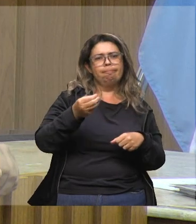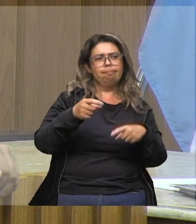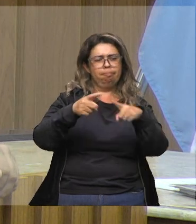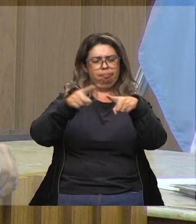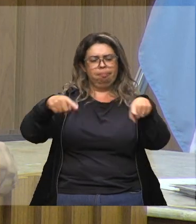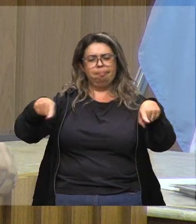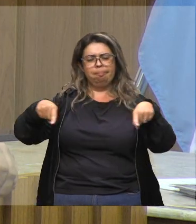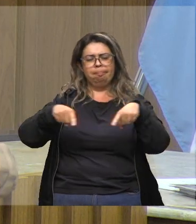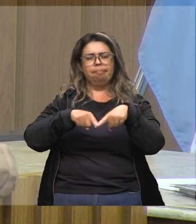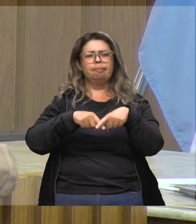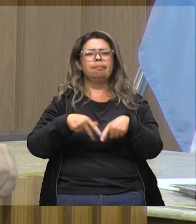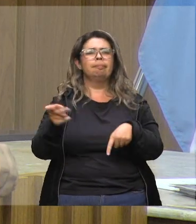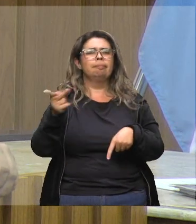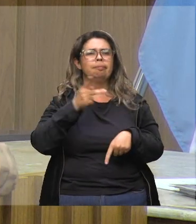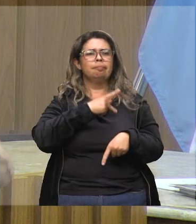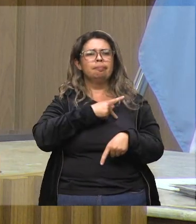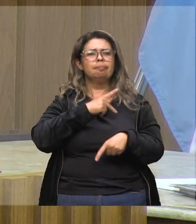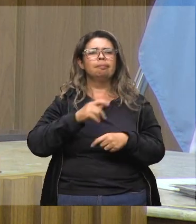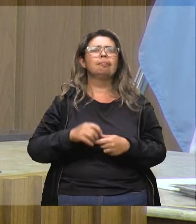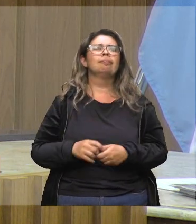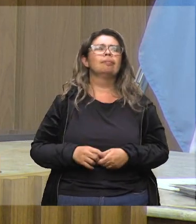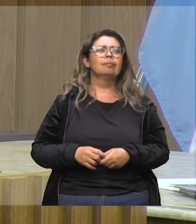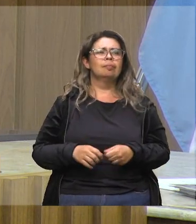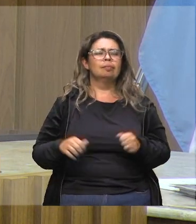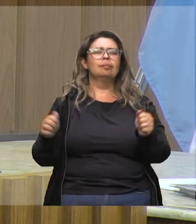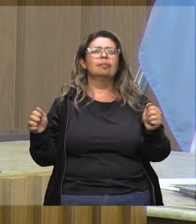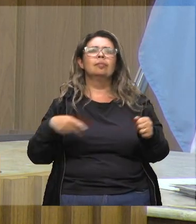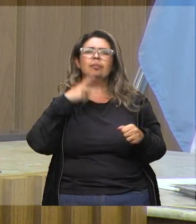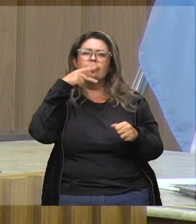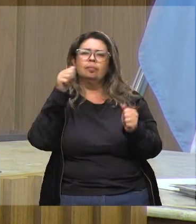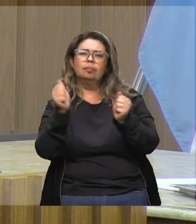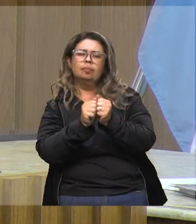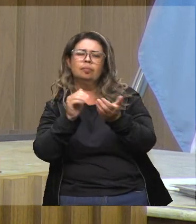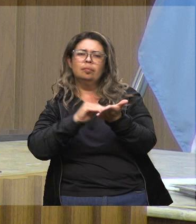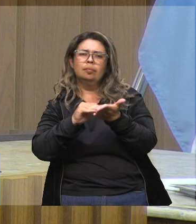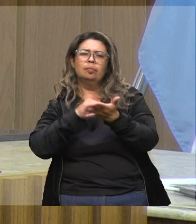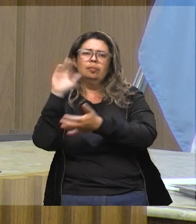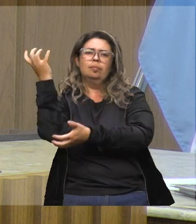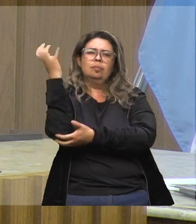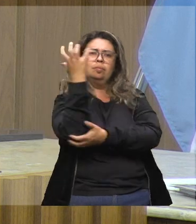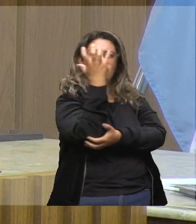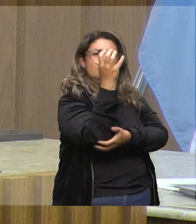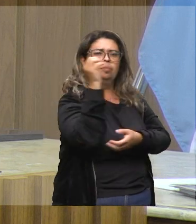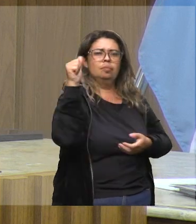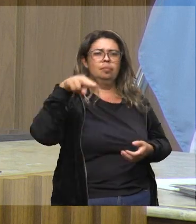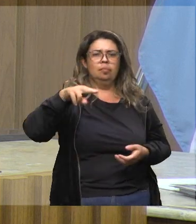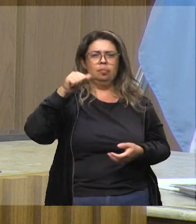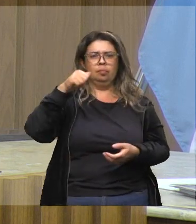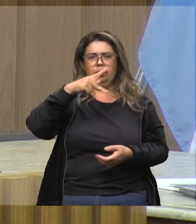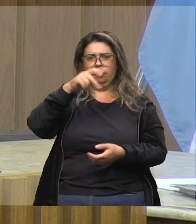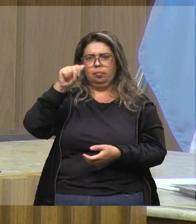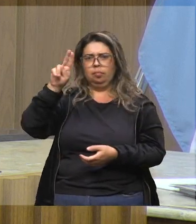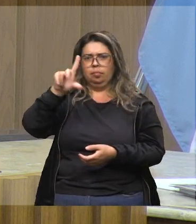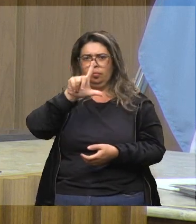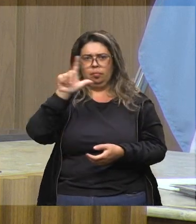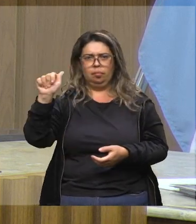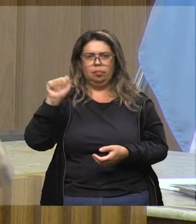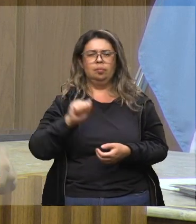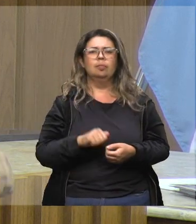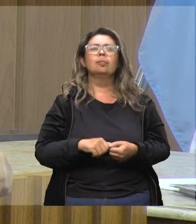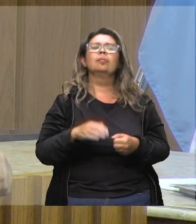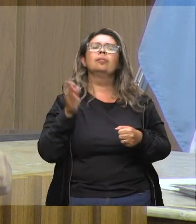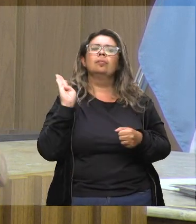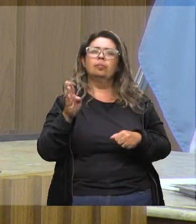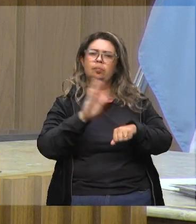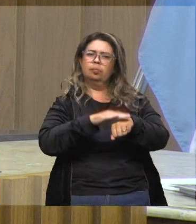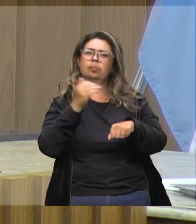com a secretária de Agricultura e Meio Ambiente, Ana Paula. Ela falou que já teve notificando, inclusive autuando proprietários dos